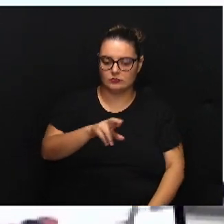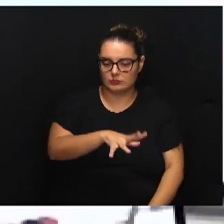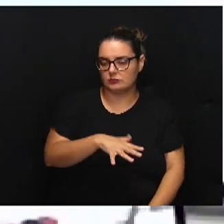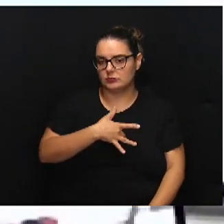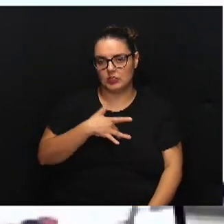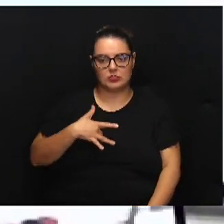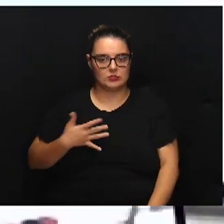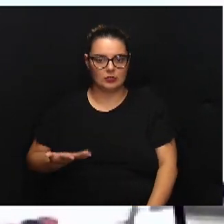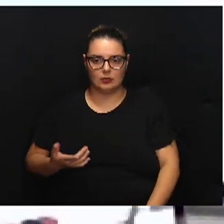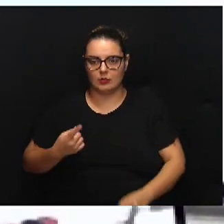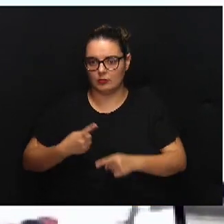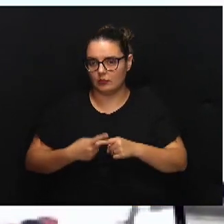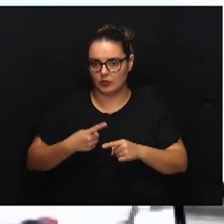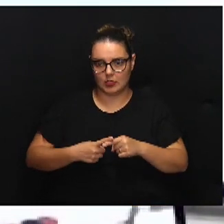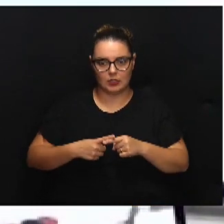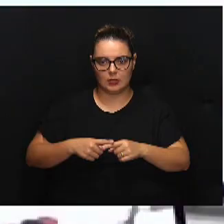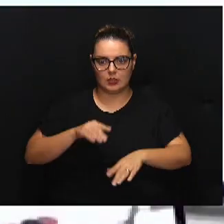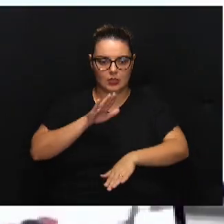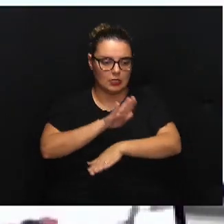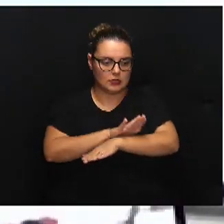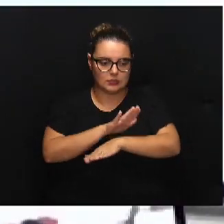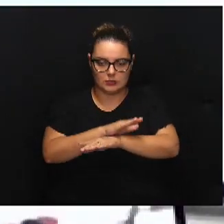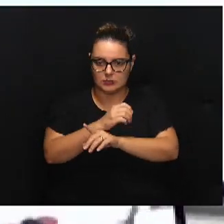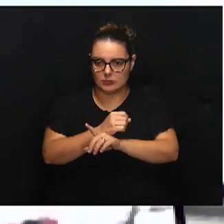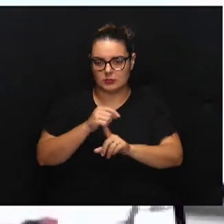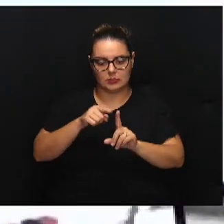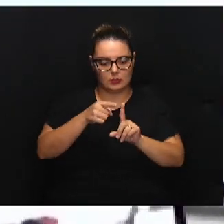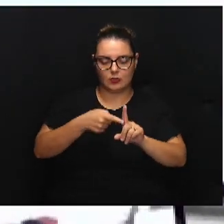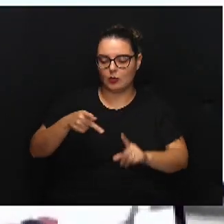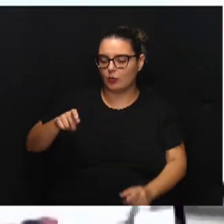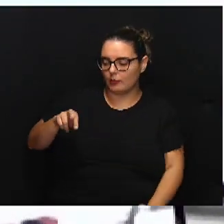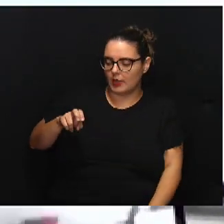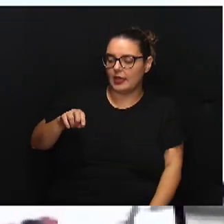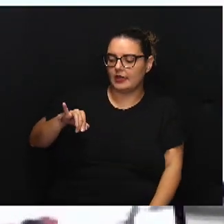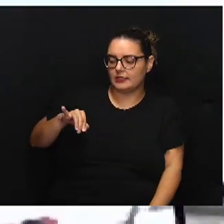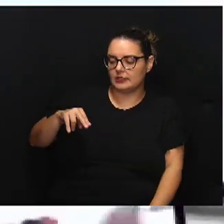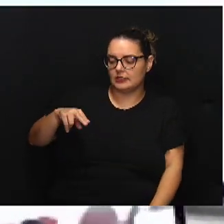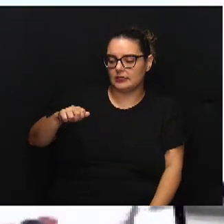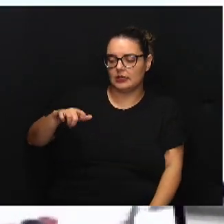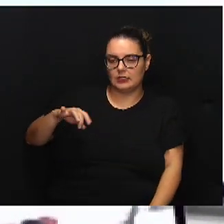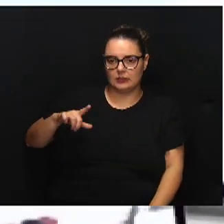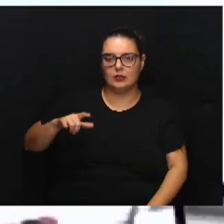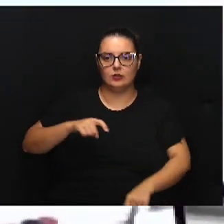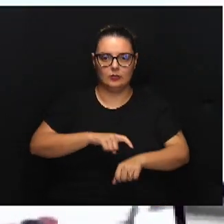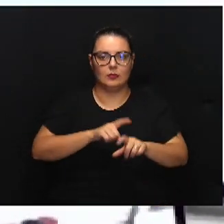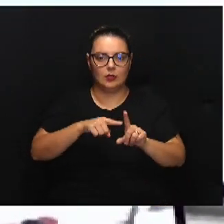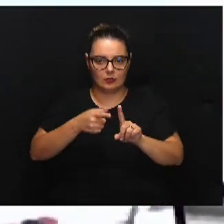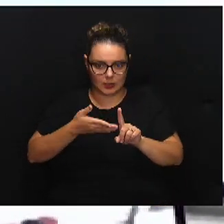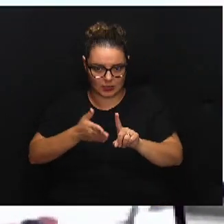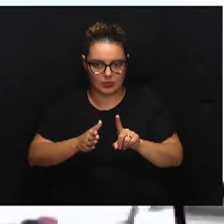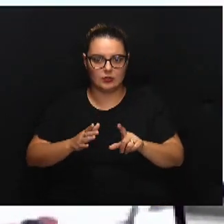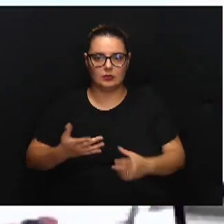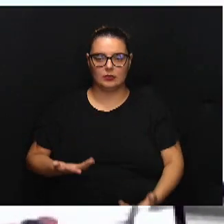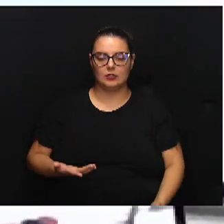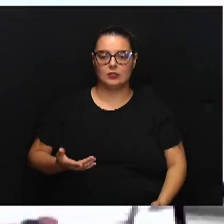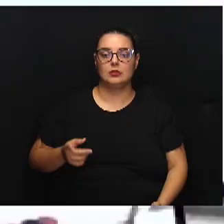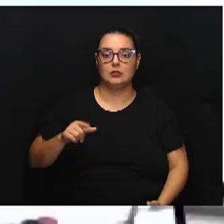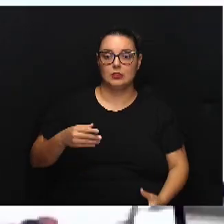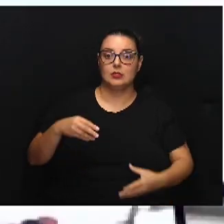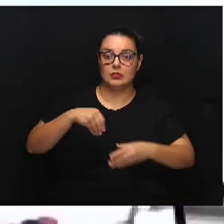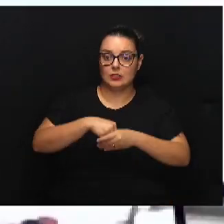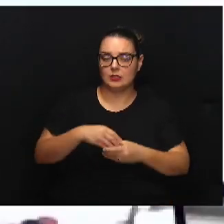Porque assistência obstétrica, ou perinatal, que a gente diz, né, durante o parto, imediatamente após o parto, que inclui a